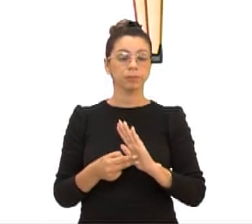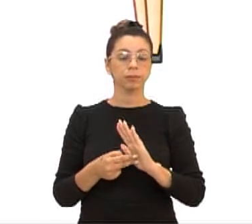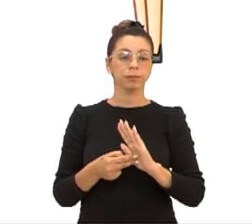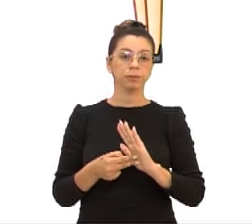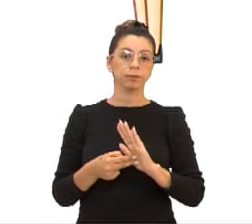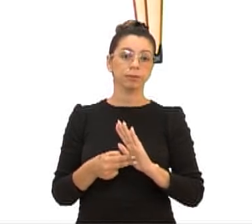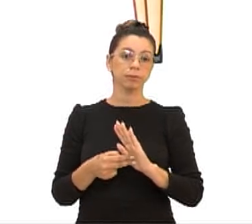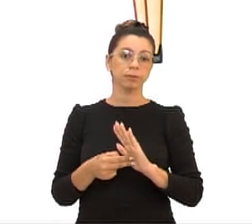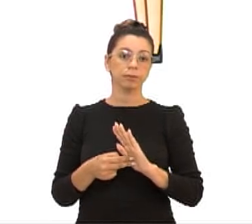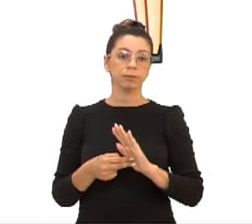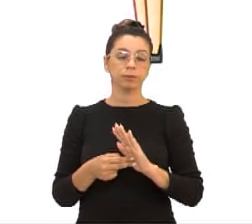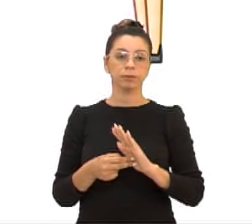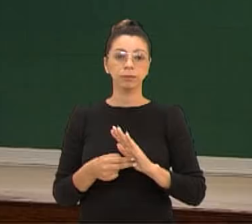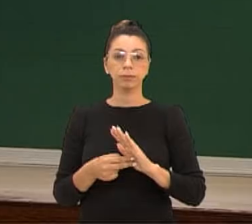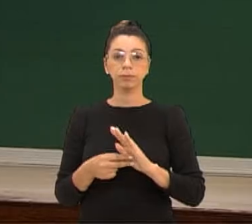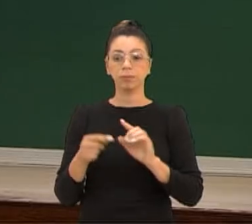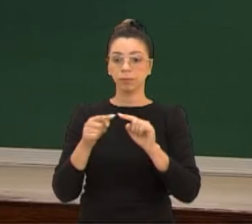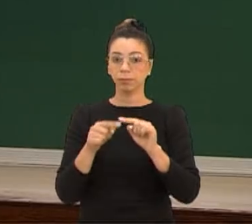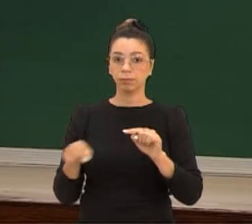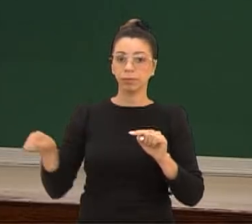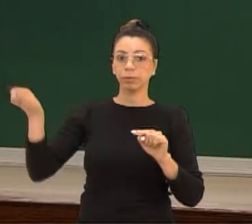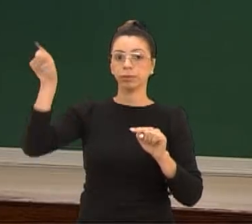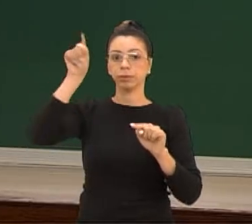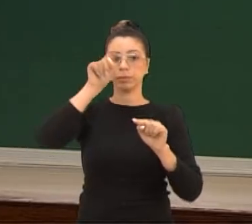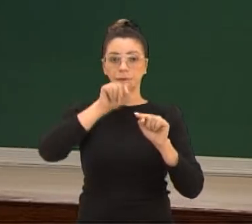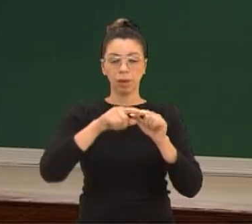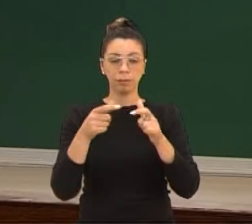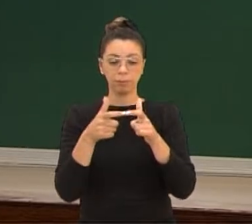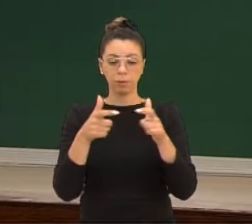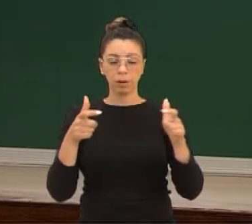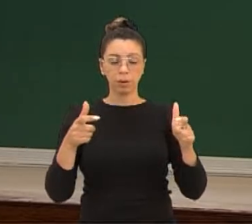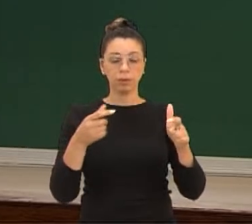a circunferência maior, ela tem